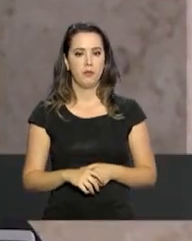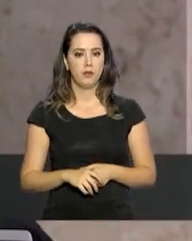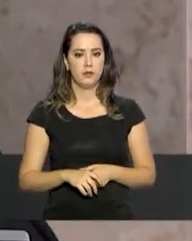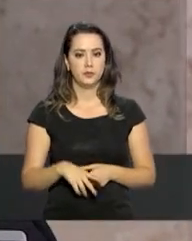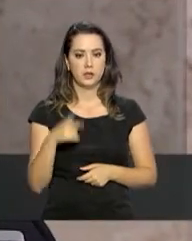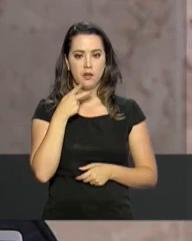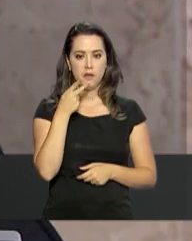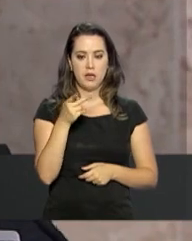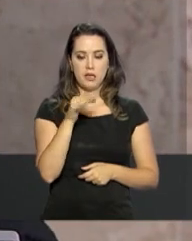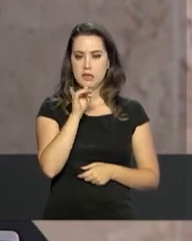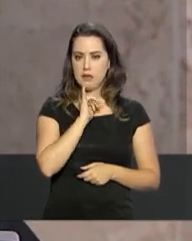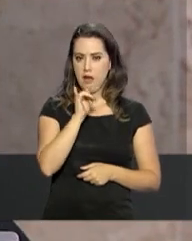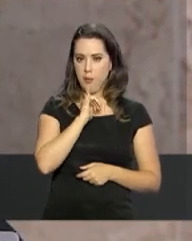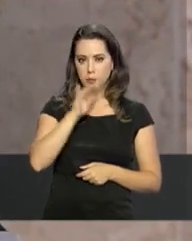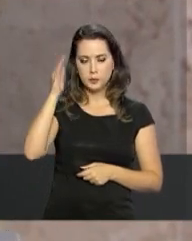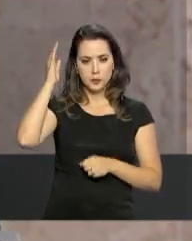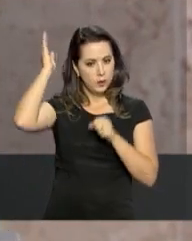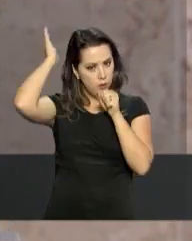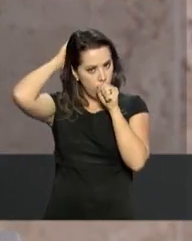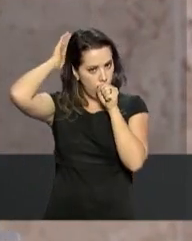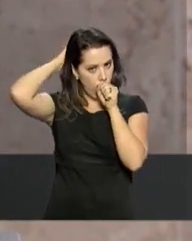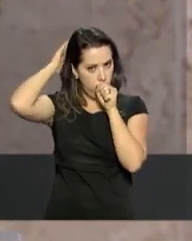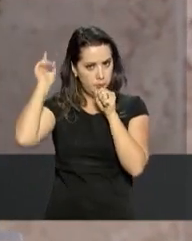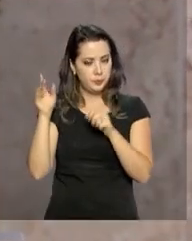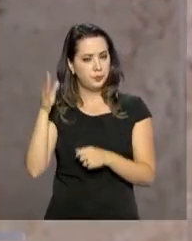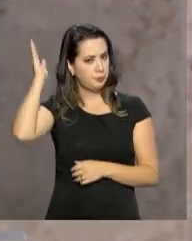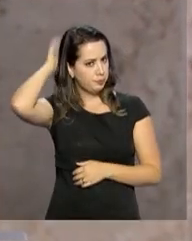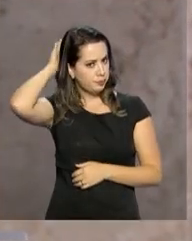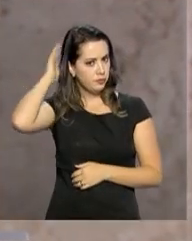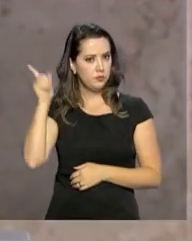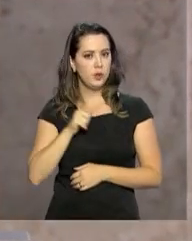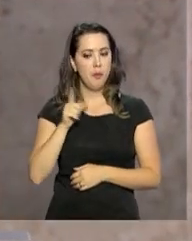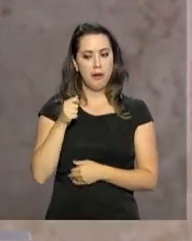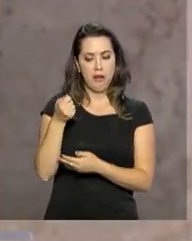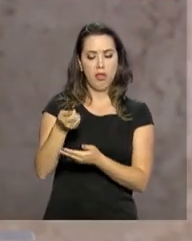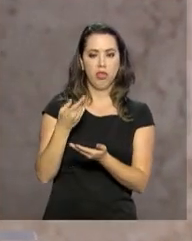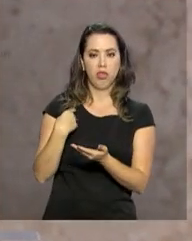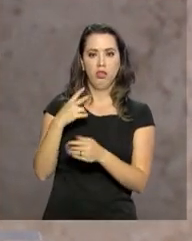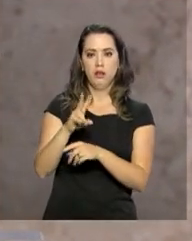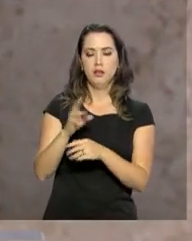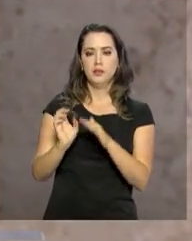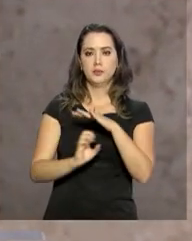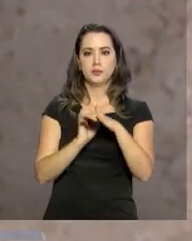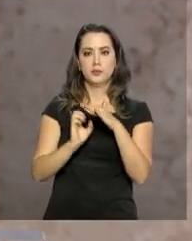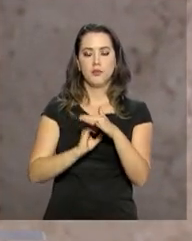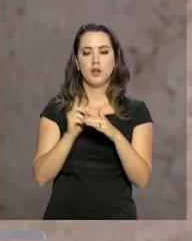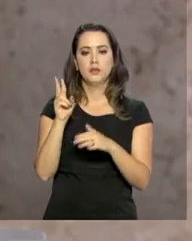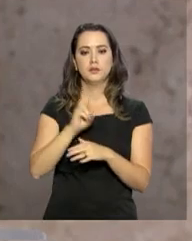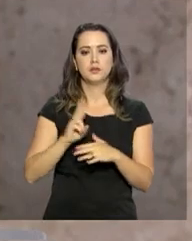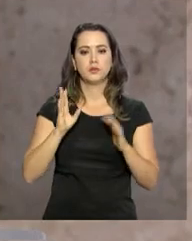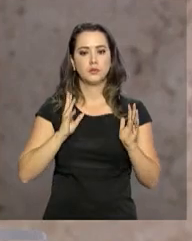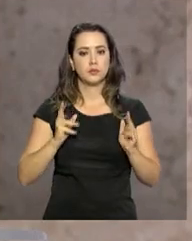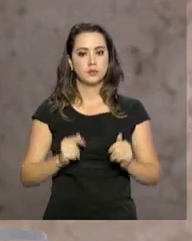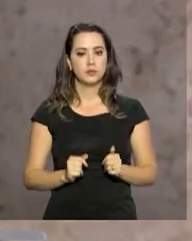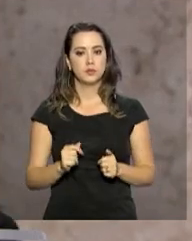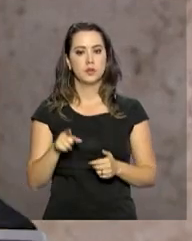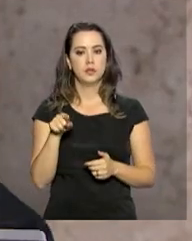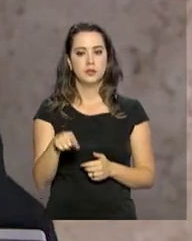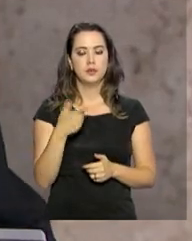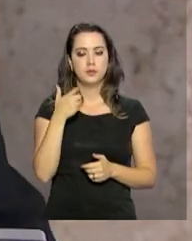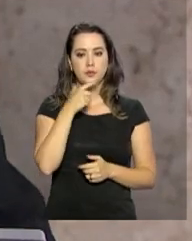belém do pará existe lá uma concessão de saneamento a e essa concessão do saneamento foi